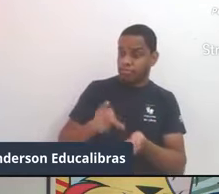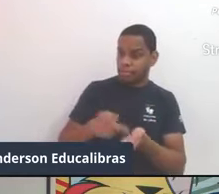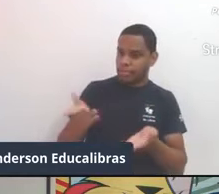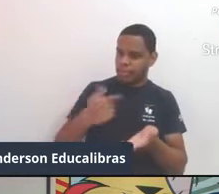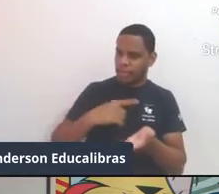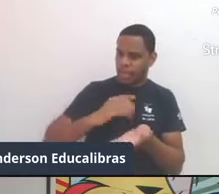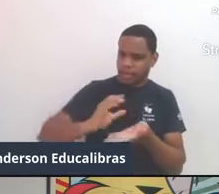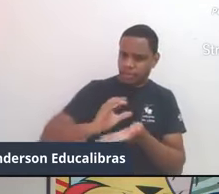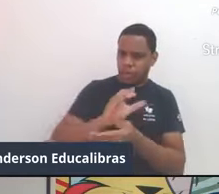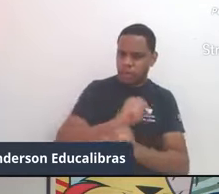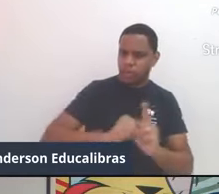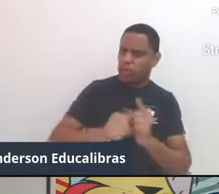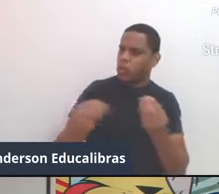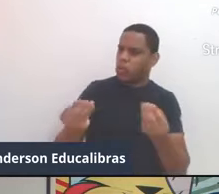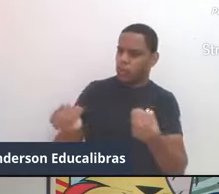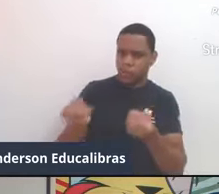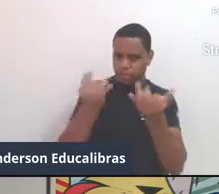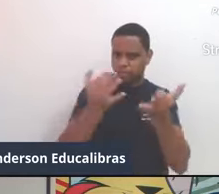na sociedade.